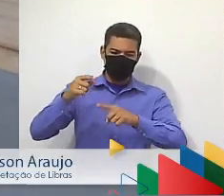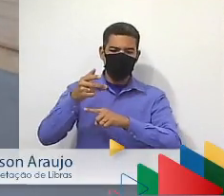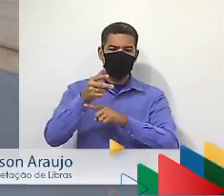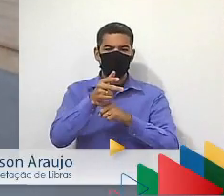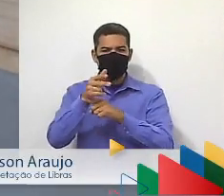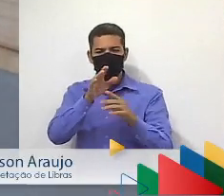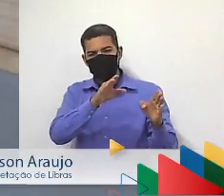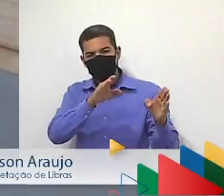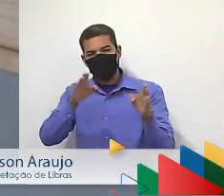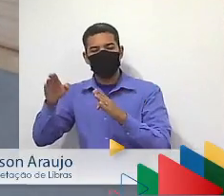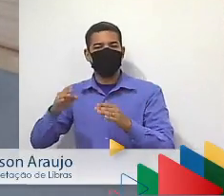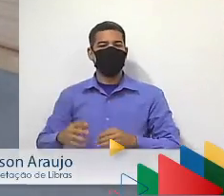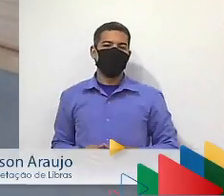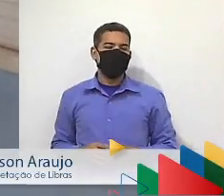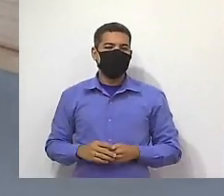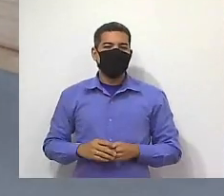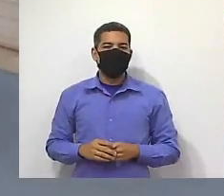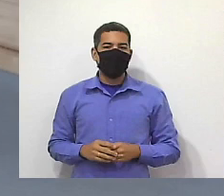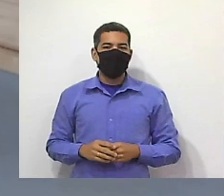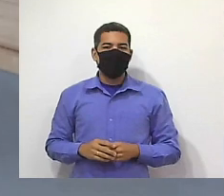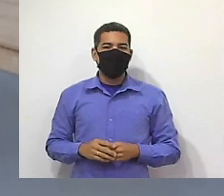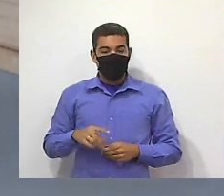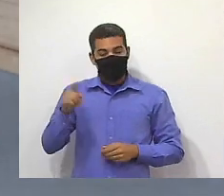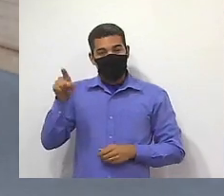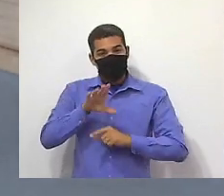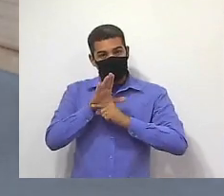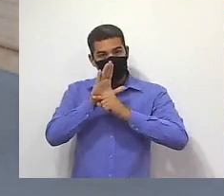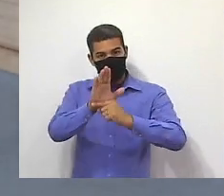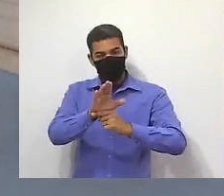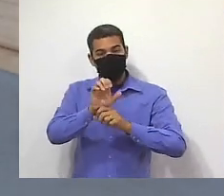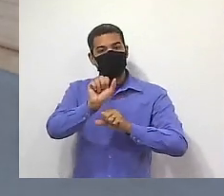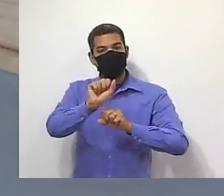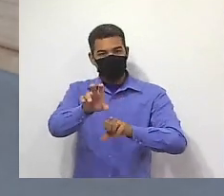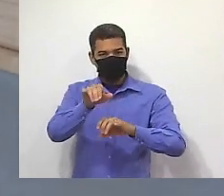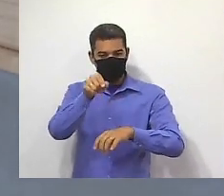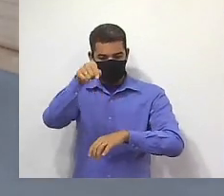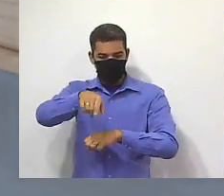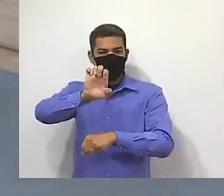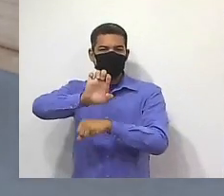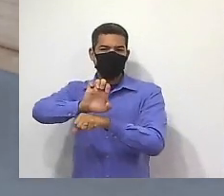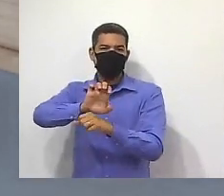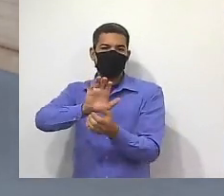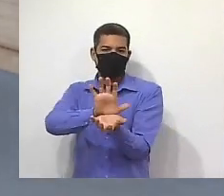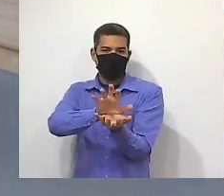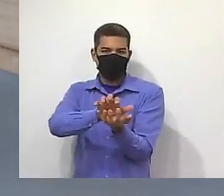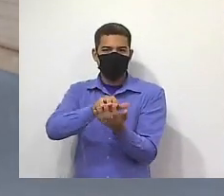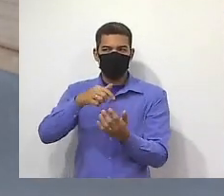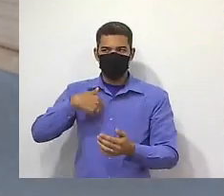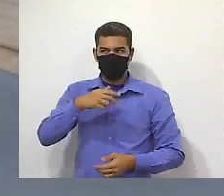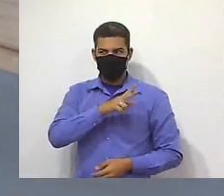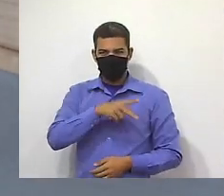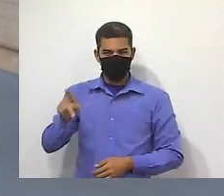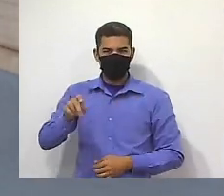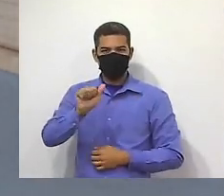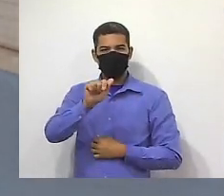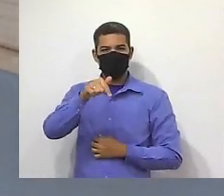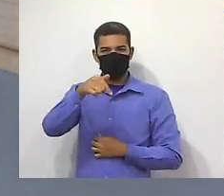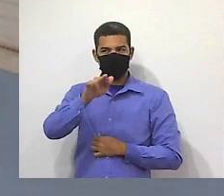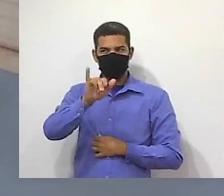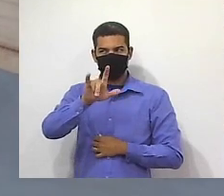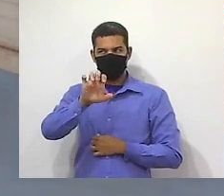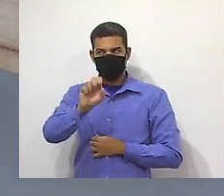gravada, né? É um prazer aqui estar contribuindo mais uma vez com a educação do estado de Pernambuco. Eu sou o professor Aquiles Cavalcante